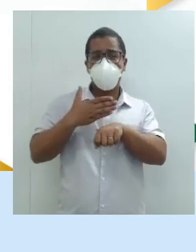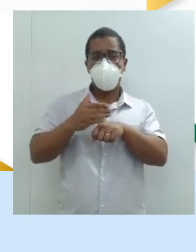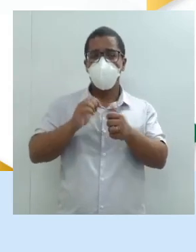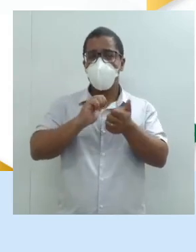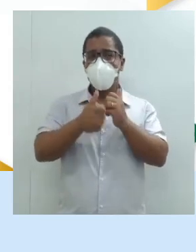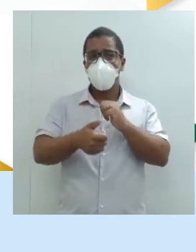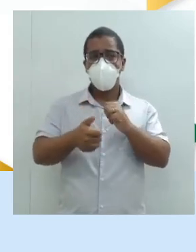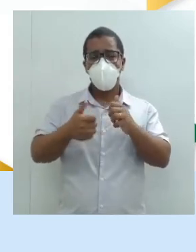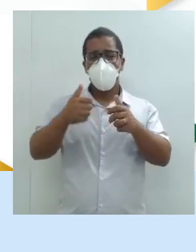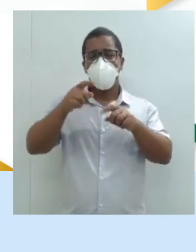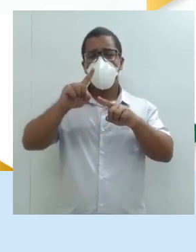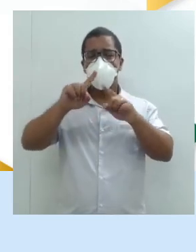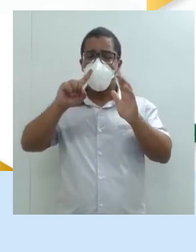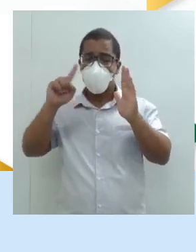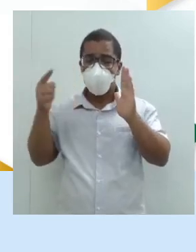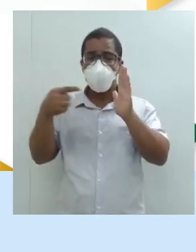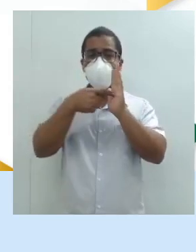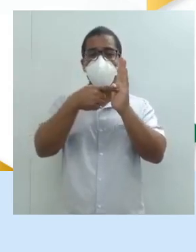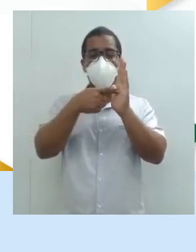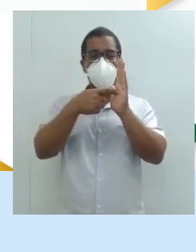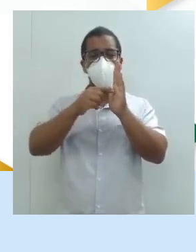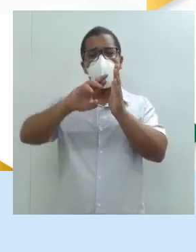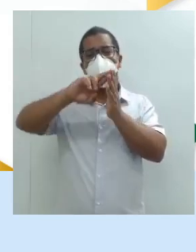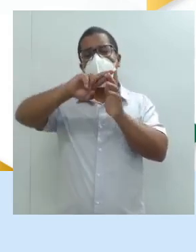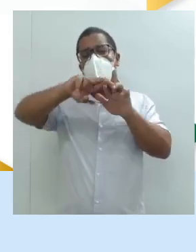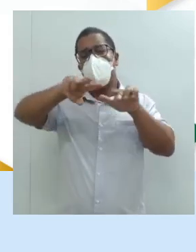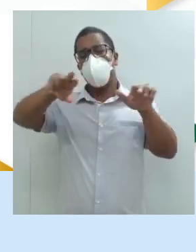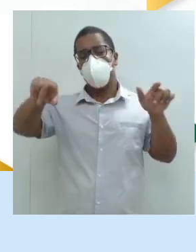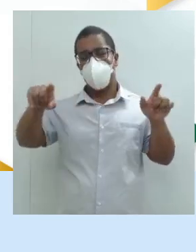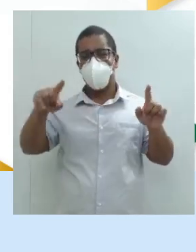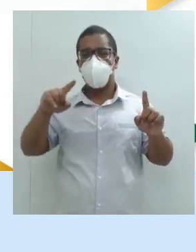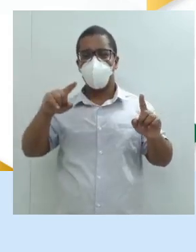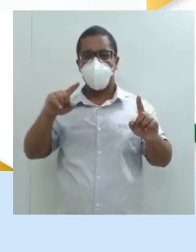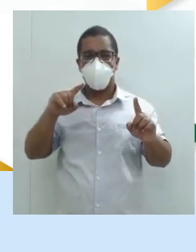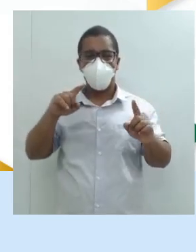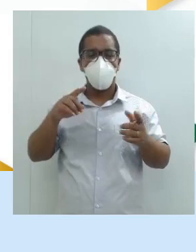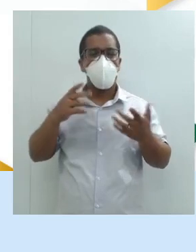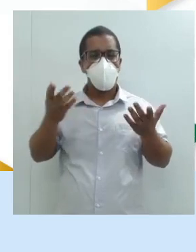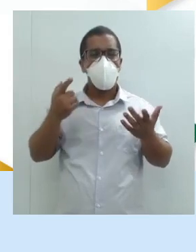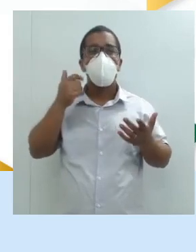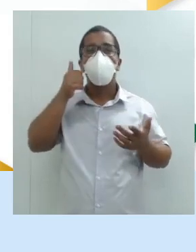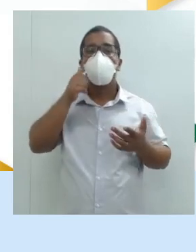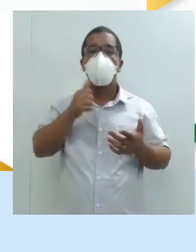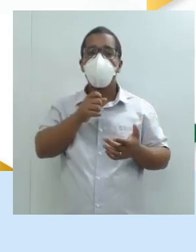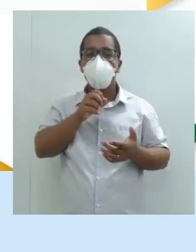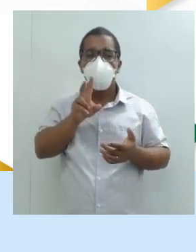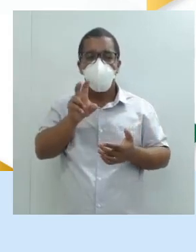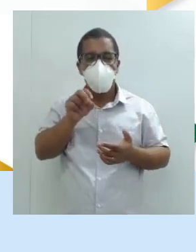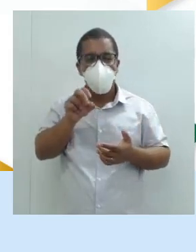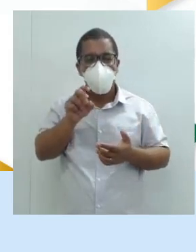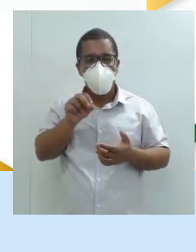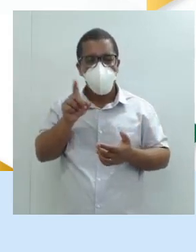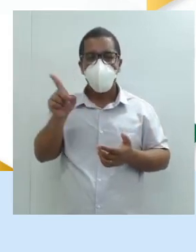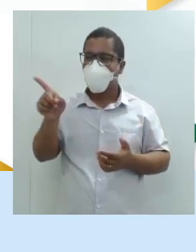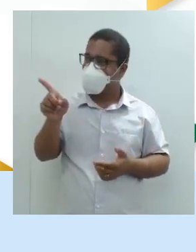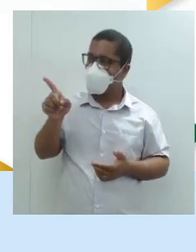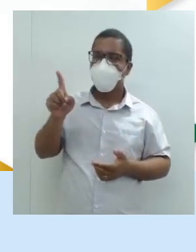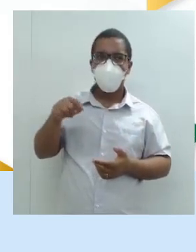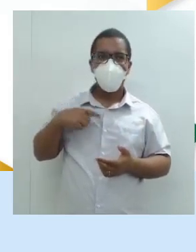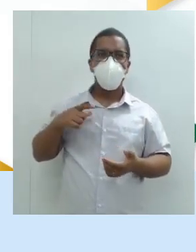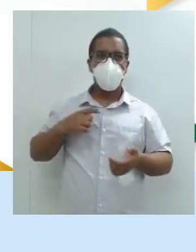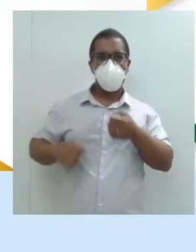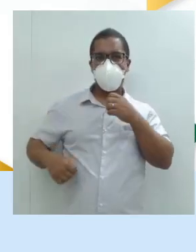diversos tipos de objetivos. Então, com certeza, a senhorinha aí, a vovó que aparece na tela, ela não está querendo ser um atleta de